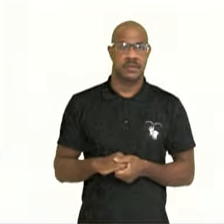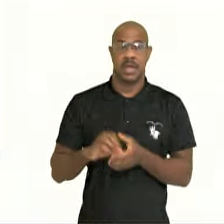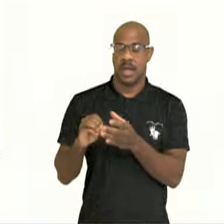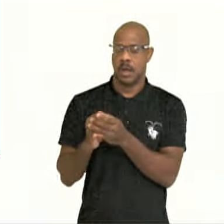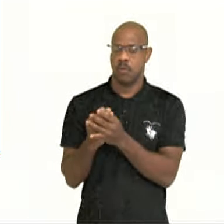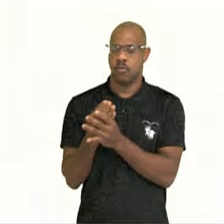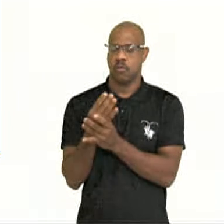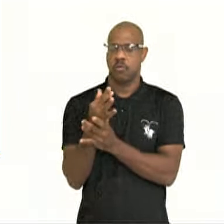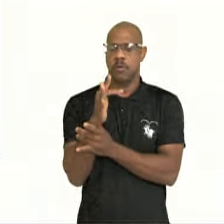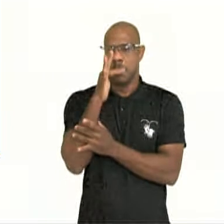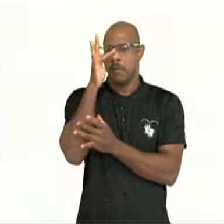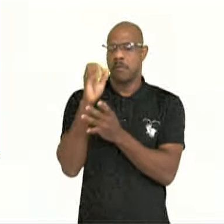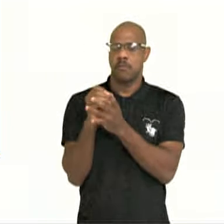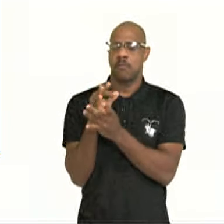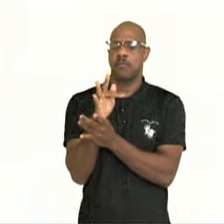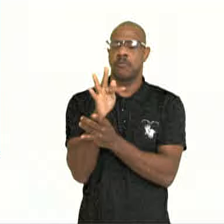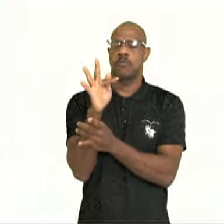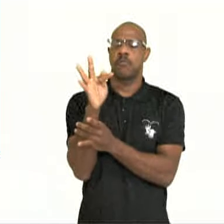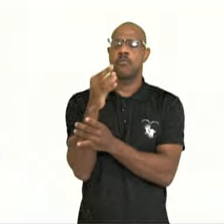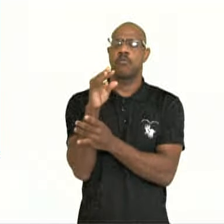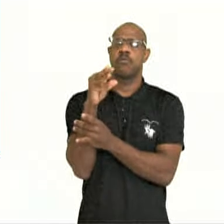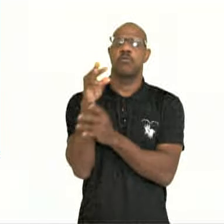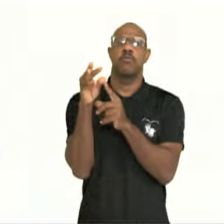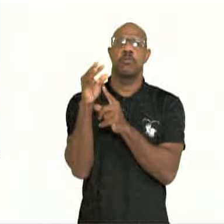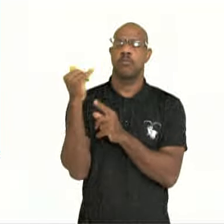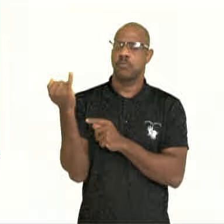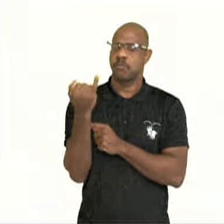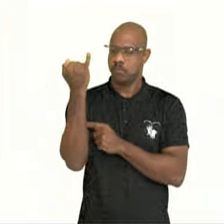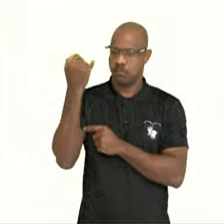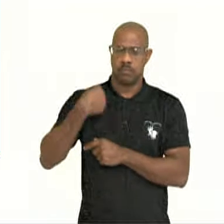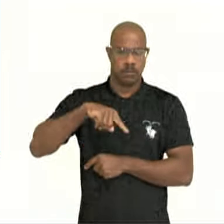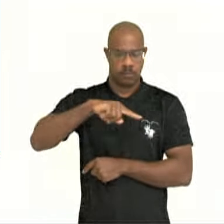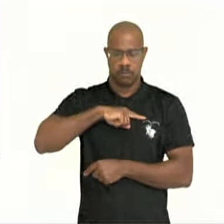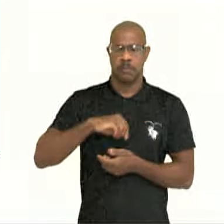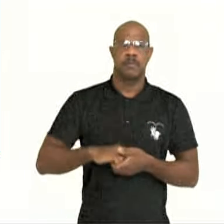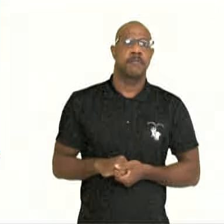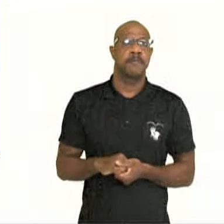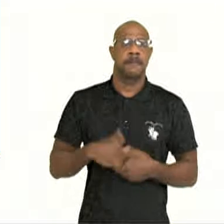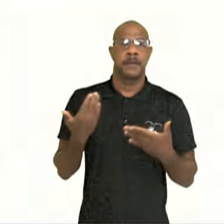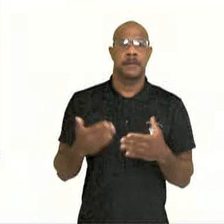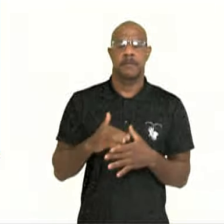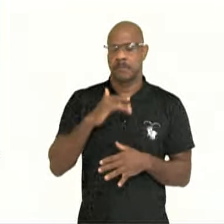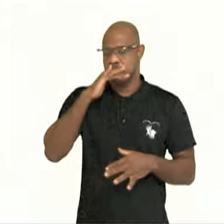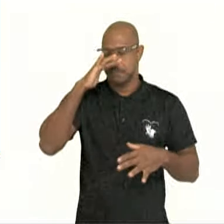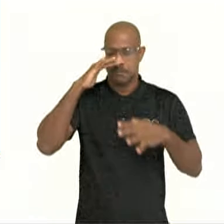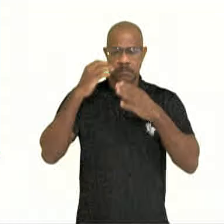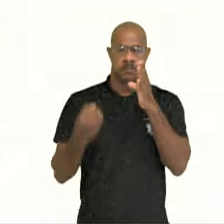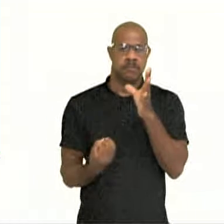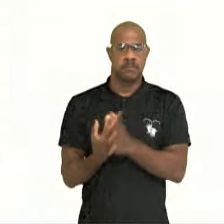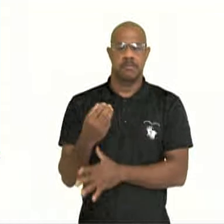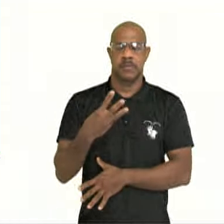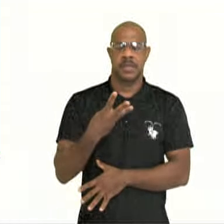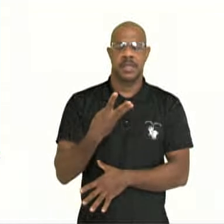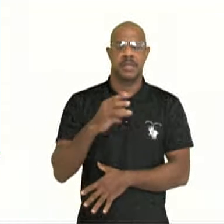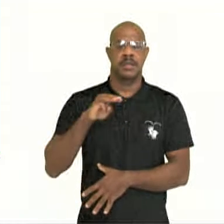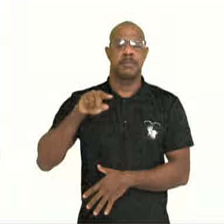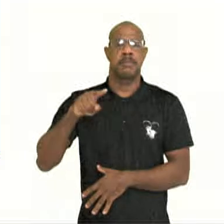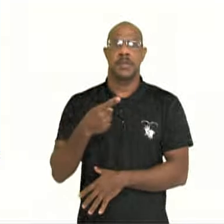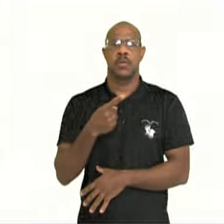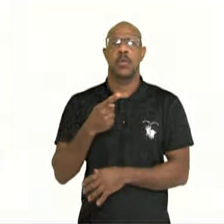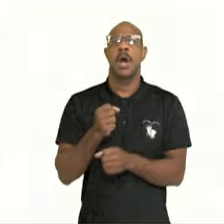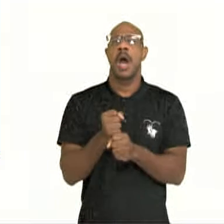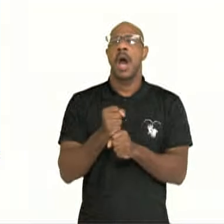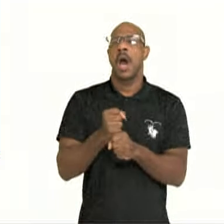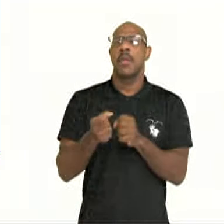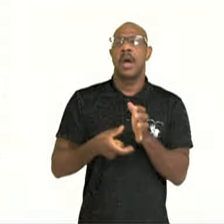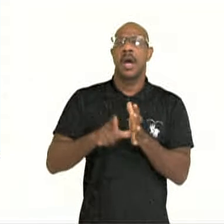valiosos, tanto para nós, seres humanos, como para os animais. Então, os perfumes, eles surgiram em 3.000 anos antes de Cristo. Naquela época,